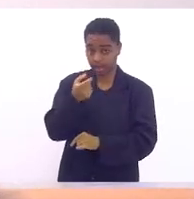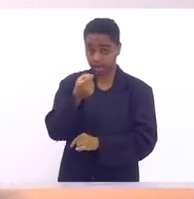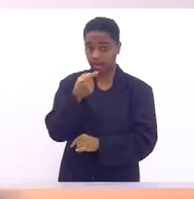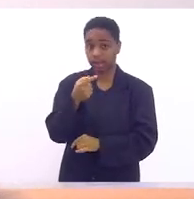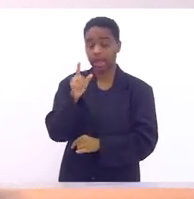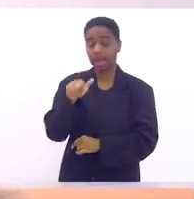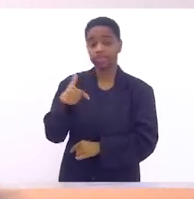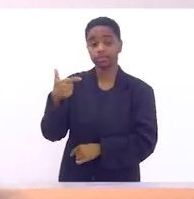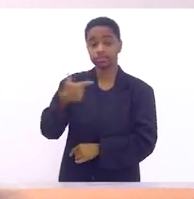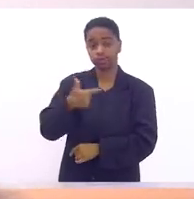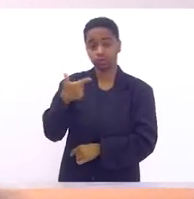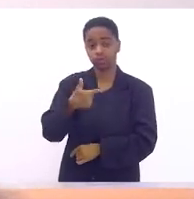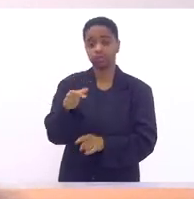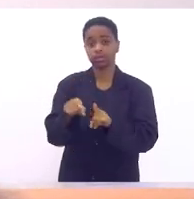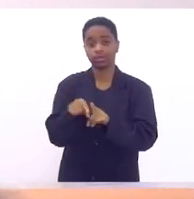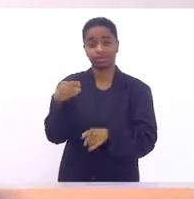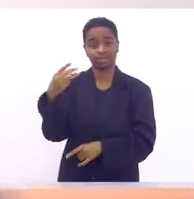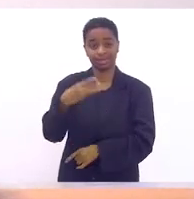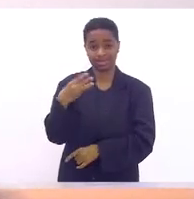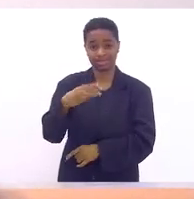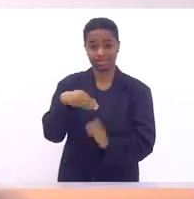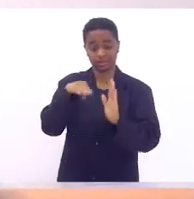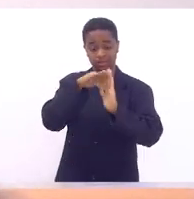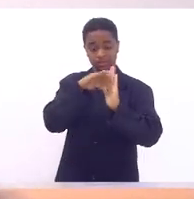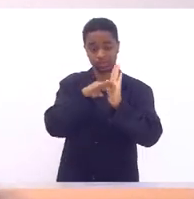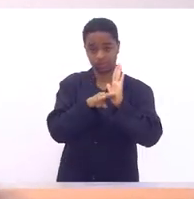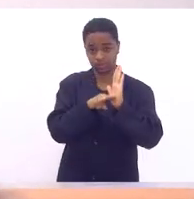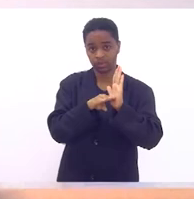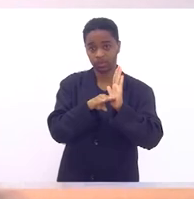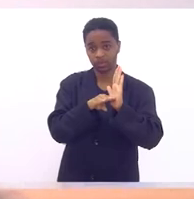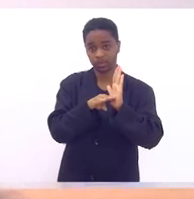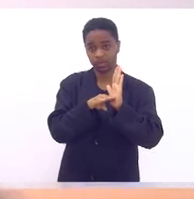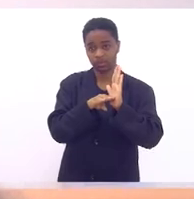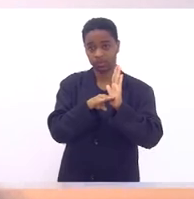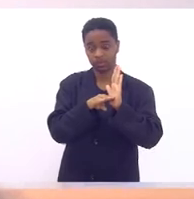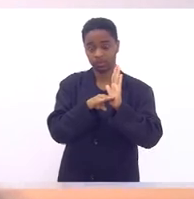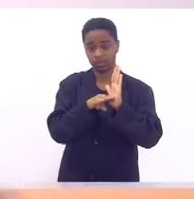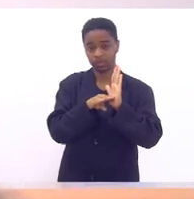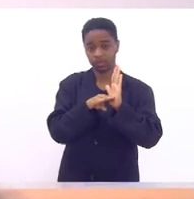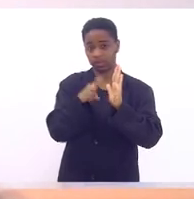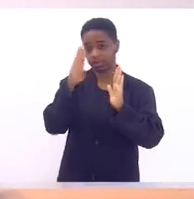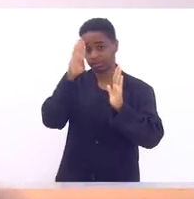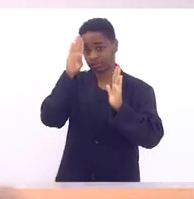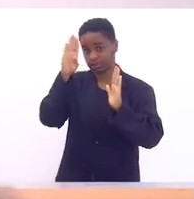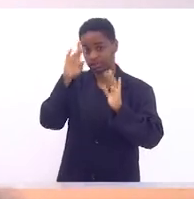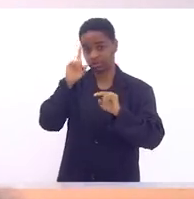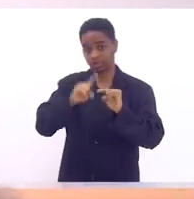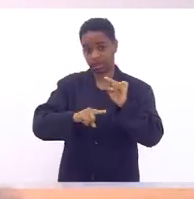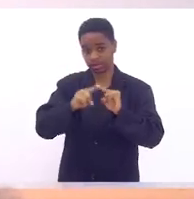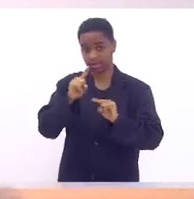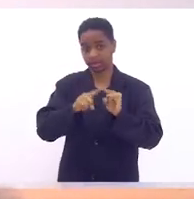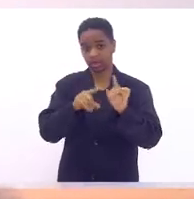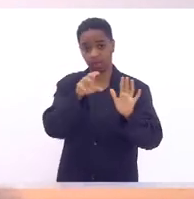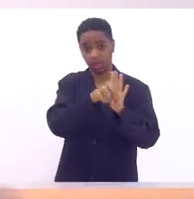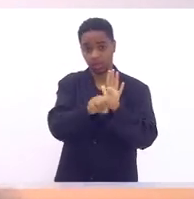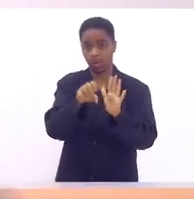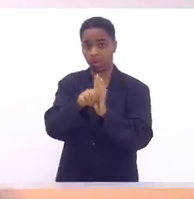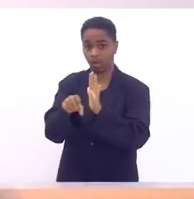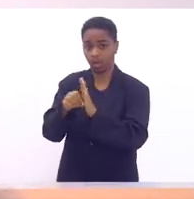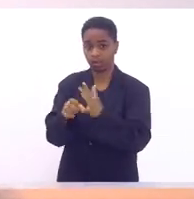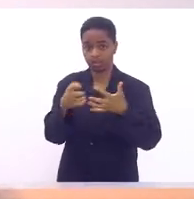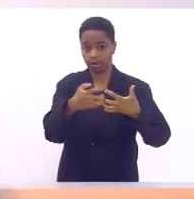segundo e terceiro lugar no no maior número de produtos né do roubo de carga